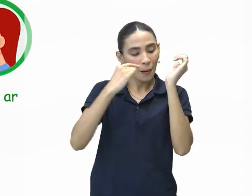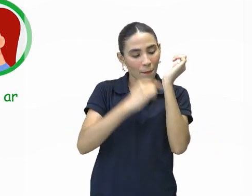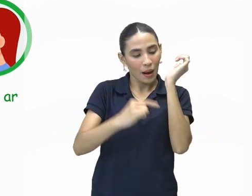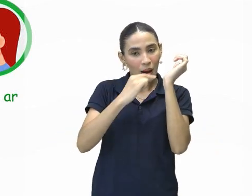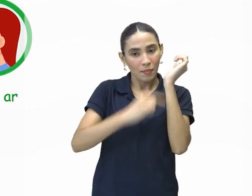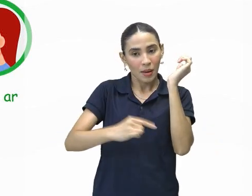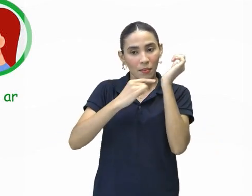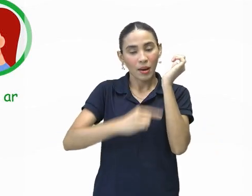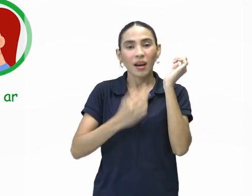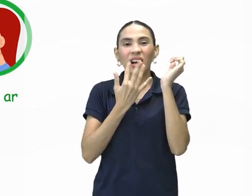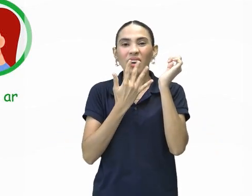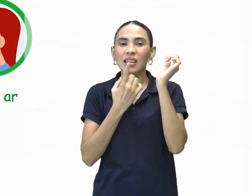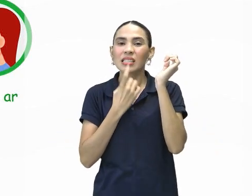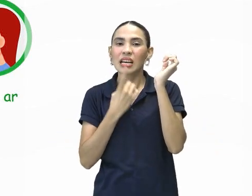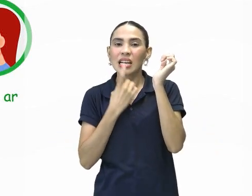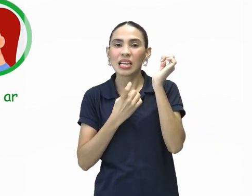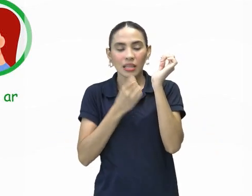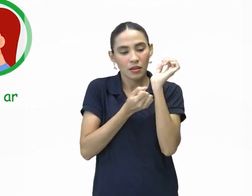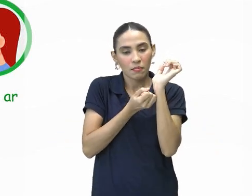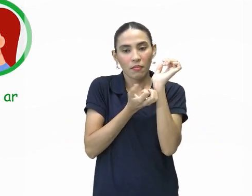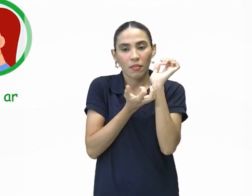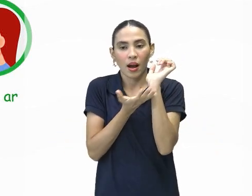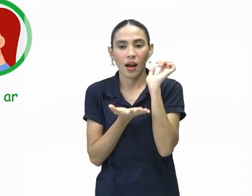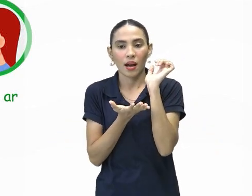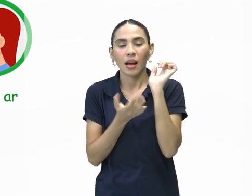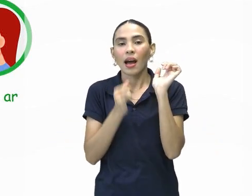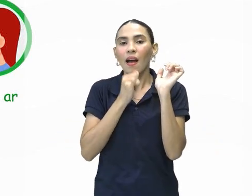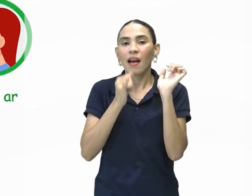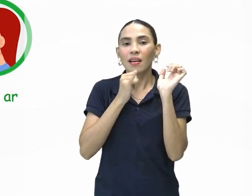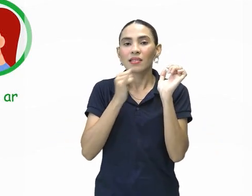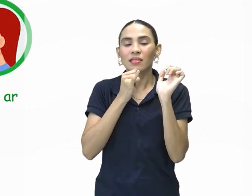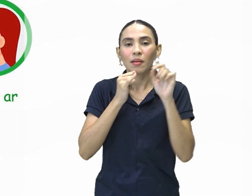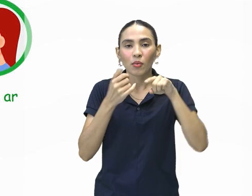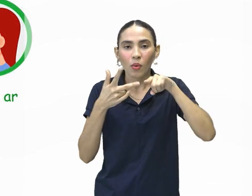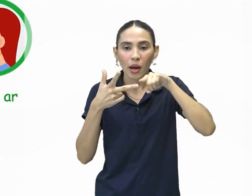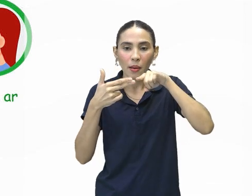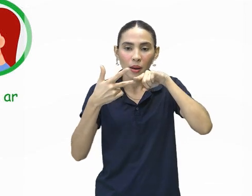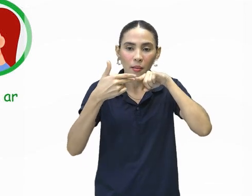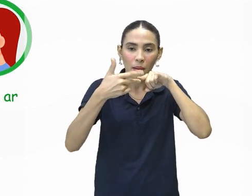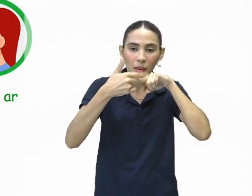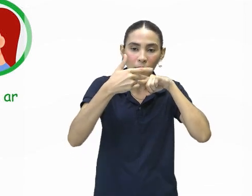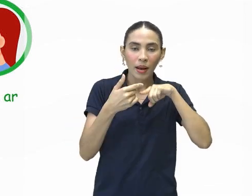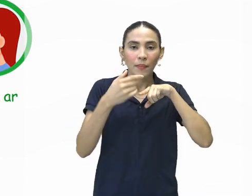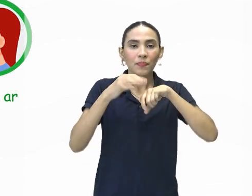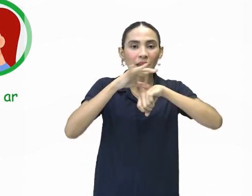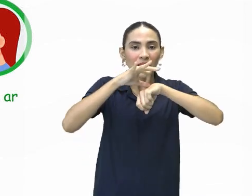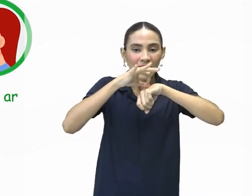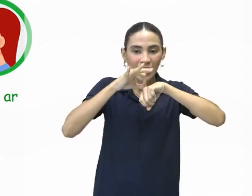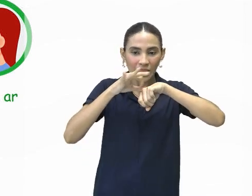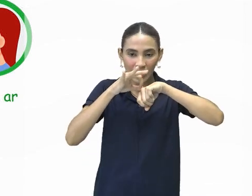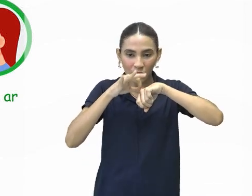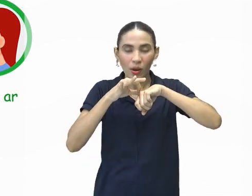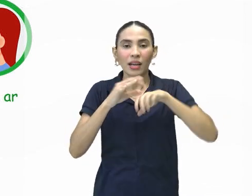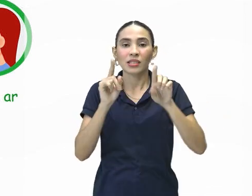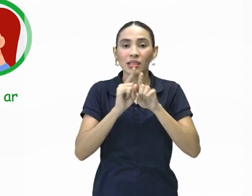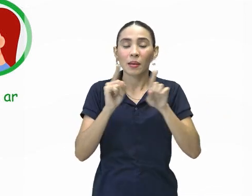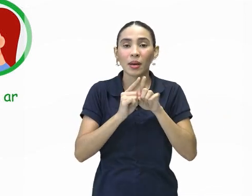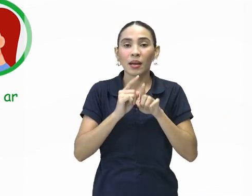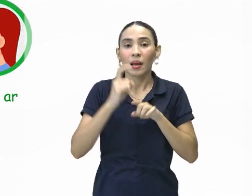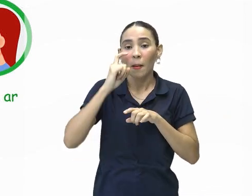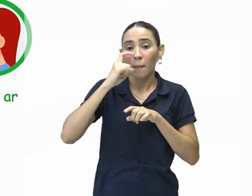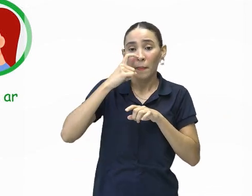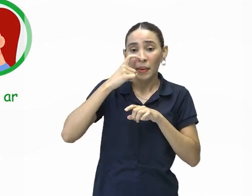e deixar ali exposto o sangue, né? Como instrumentos de manicure, tatuagem e piercings. Principalmente aí o sexo